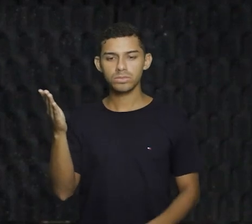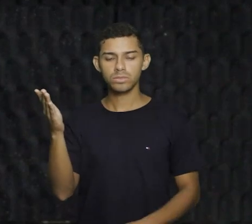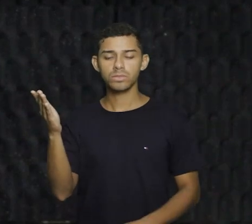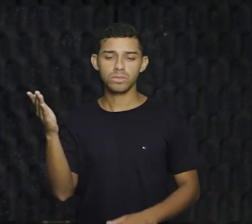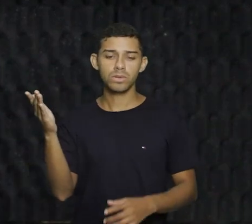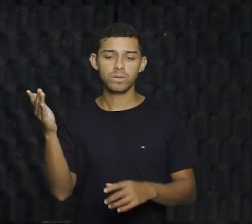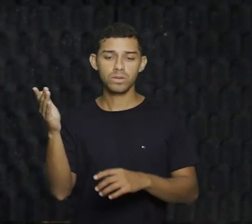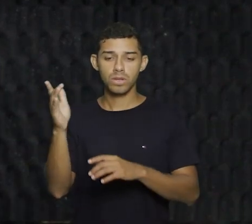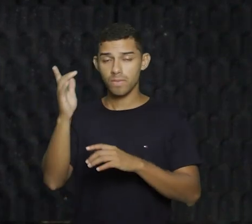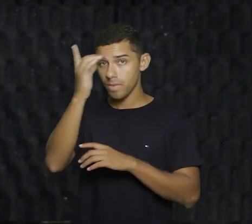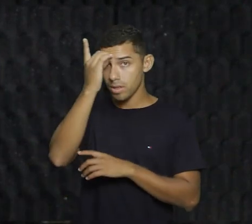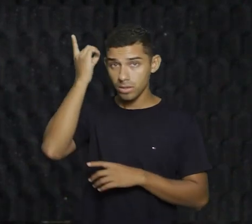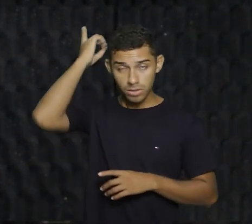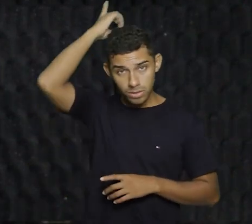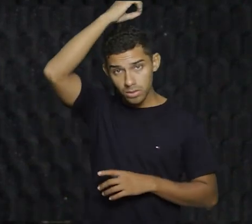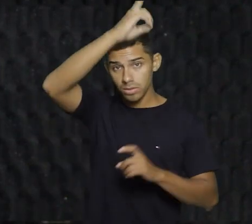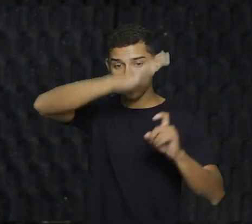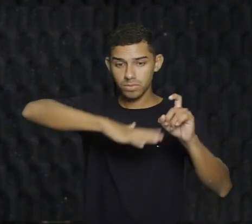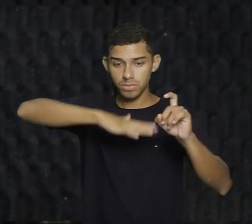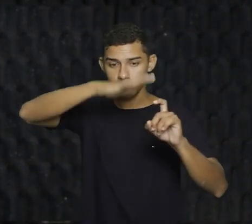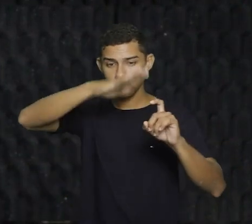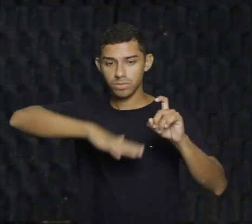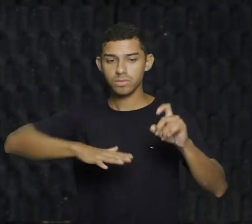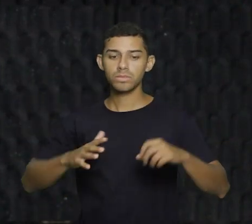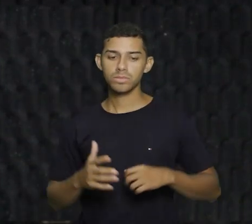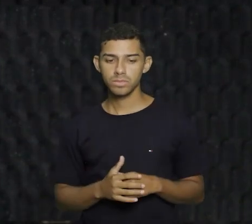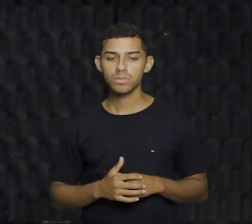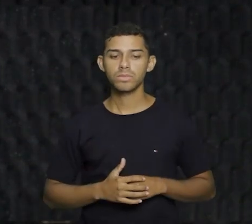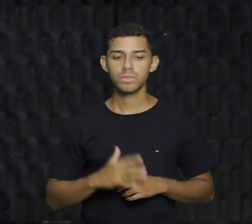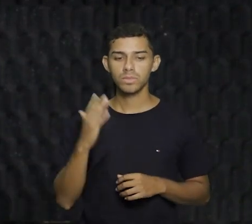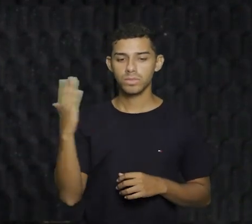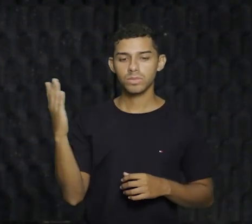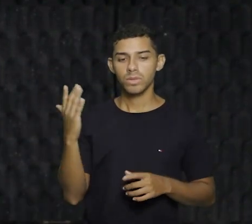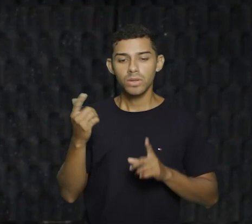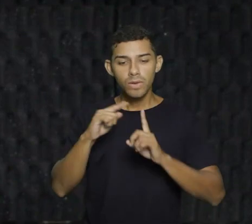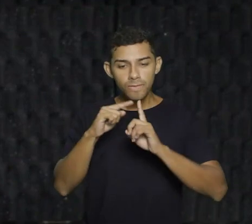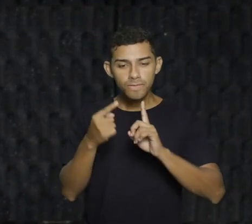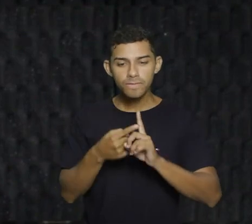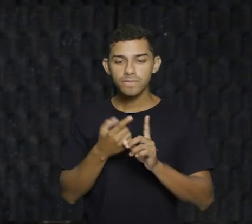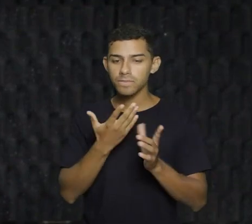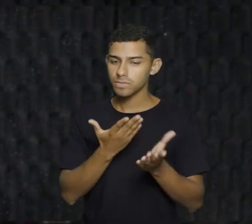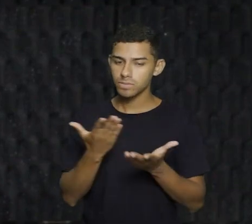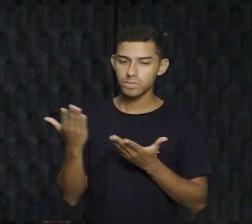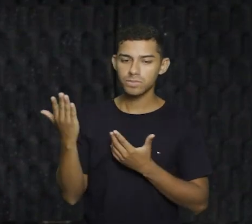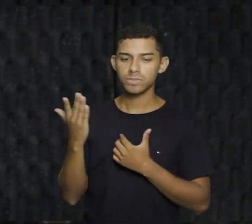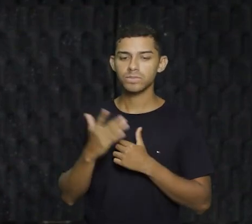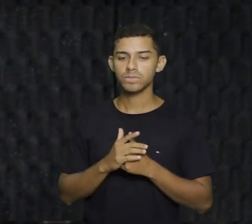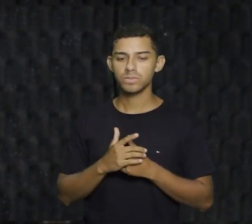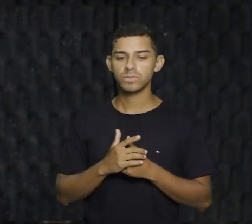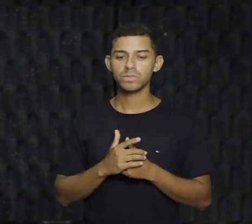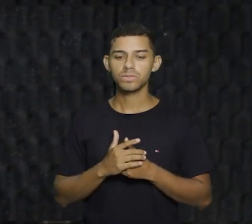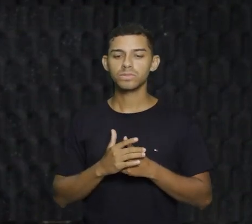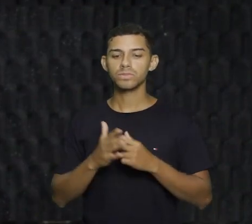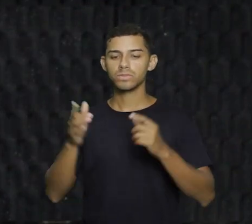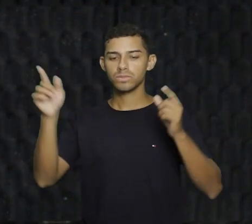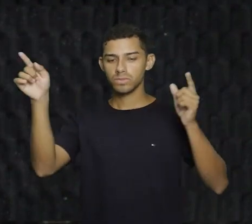uma divindade mitológica, eu estou falando da divindade da fertilidade, certo? Nesse caso, o centro da